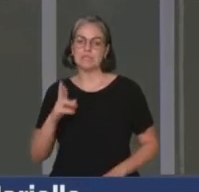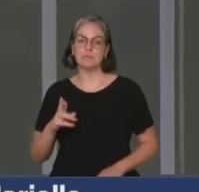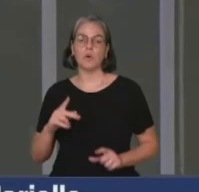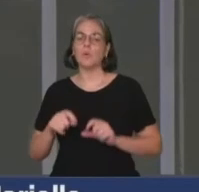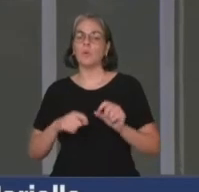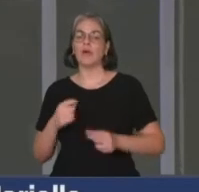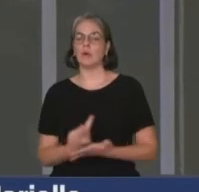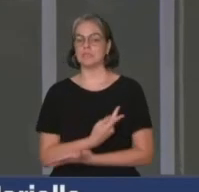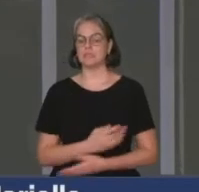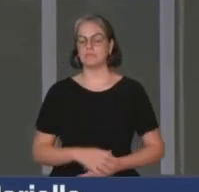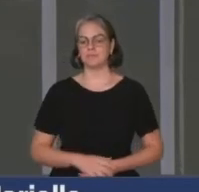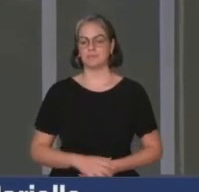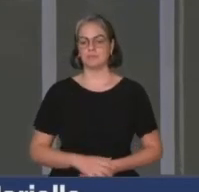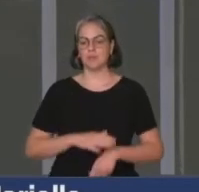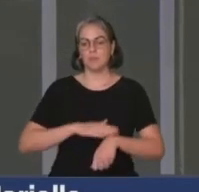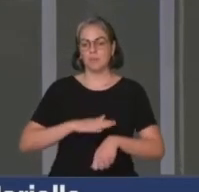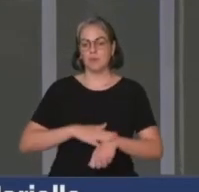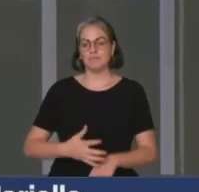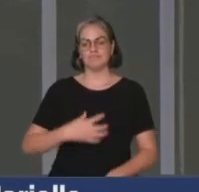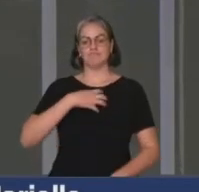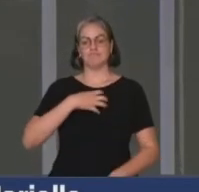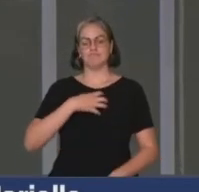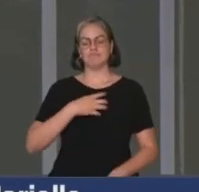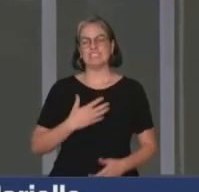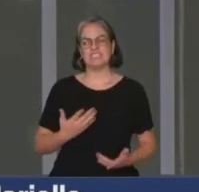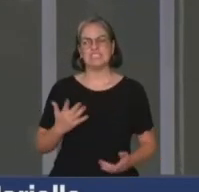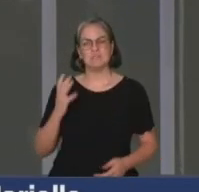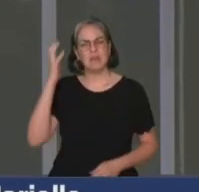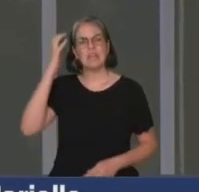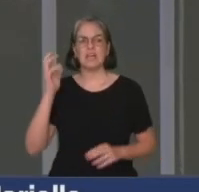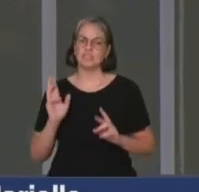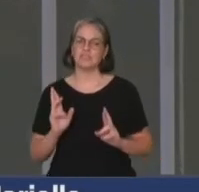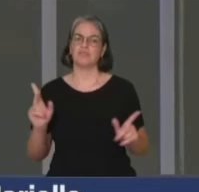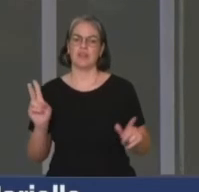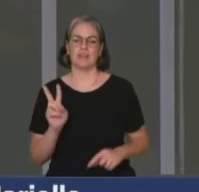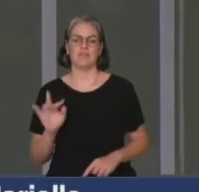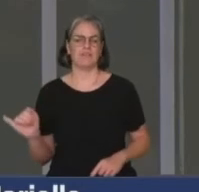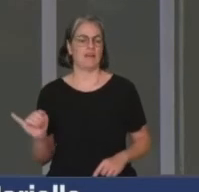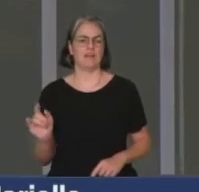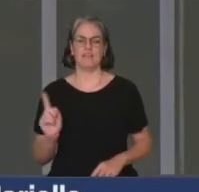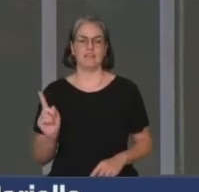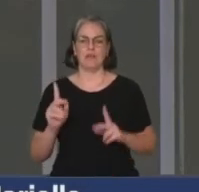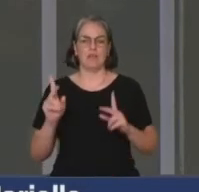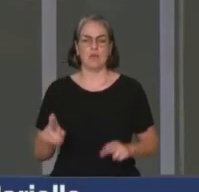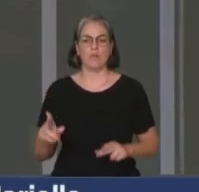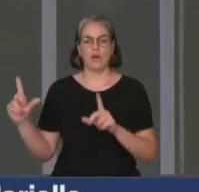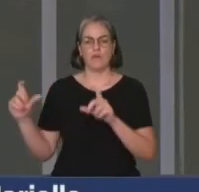Naquele momento eu achei que o caso da Marielle seria diferente da maior parte daquelas fotografias preta e branca que